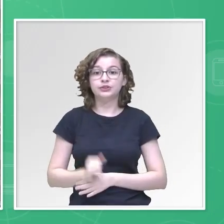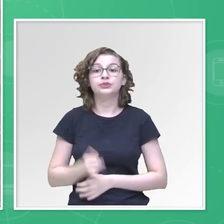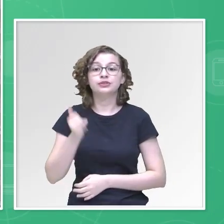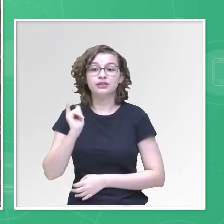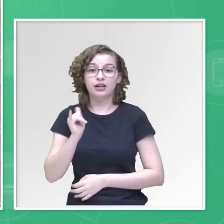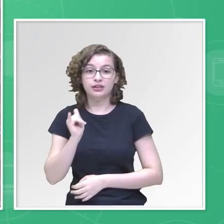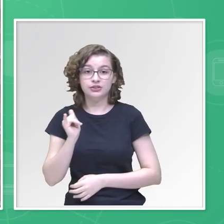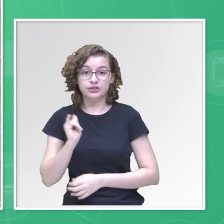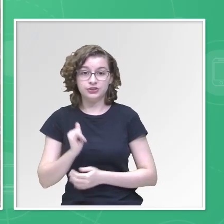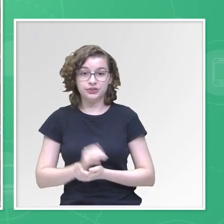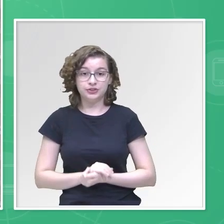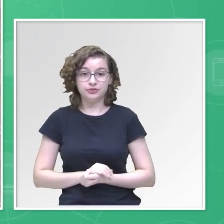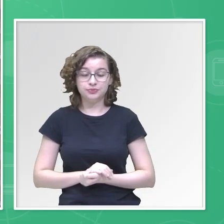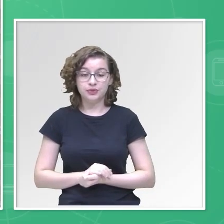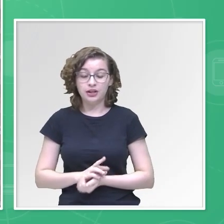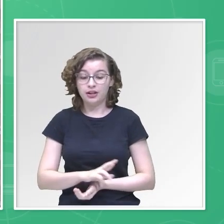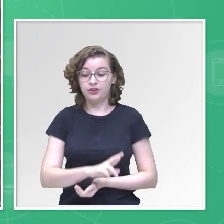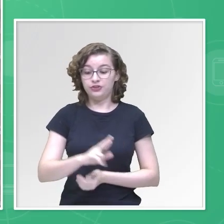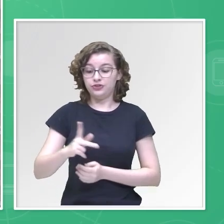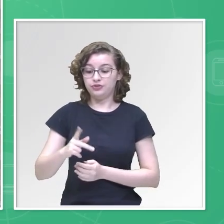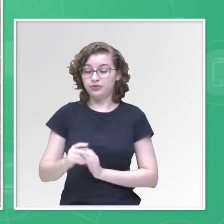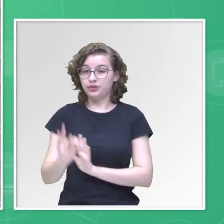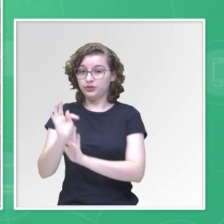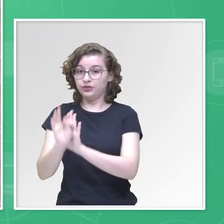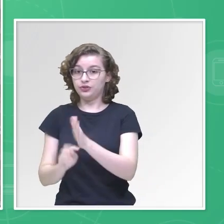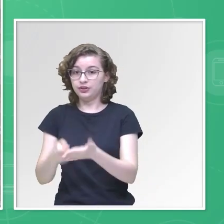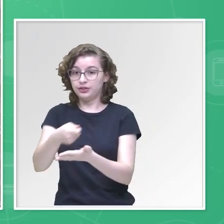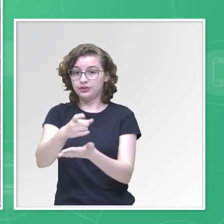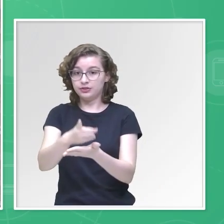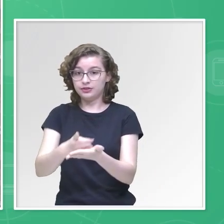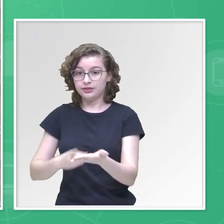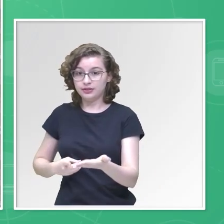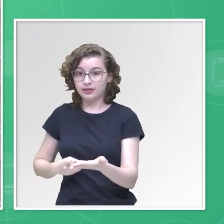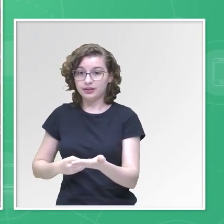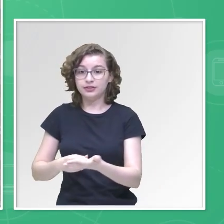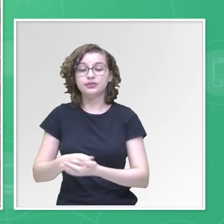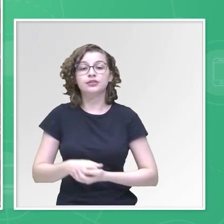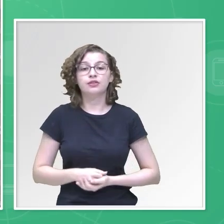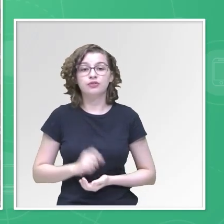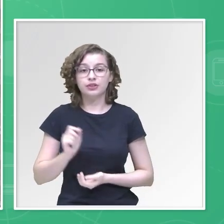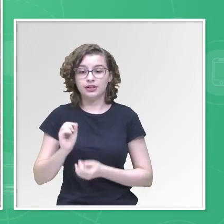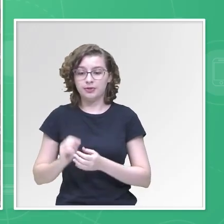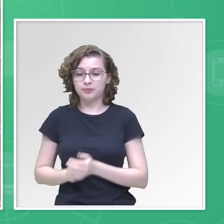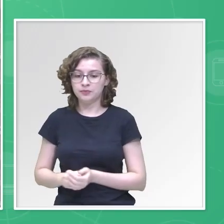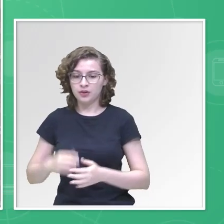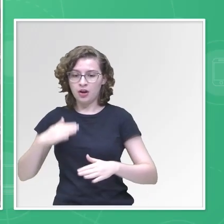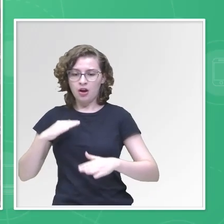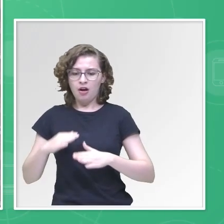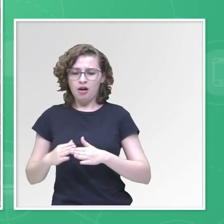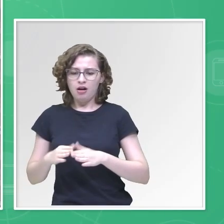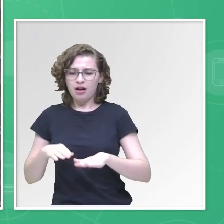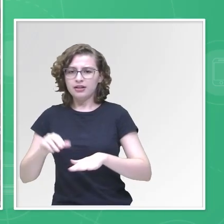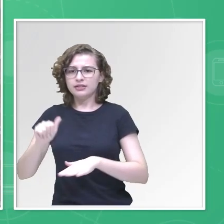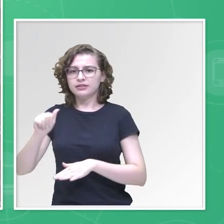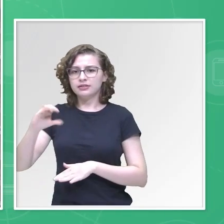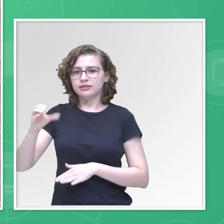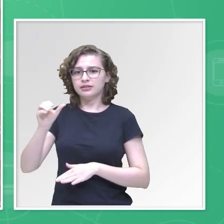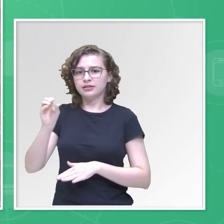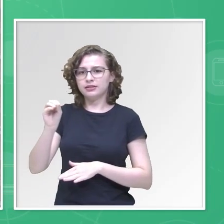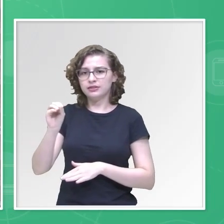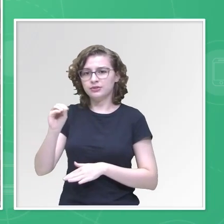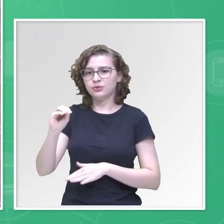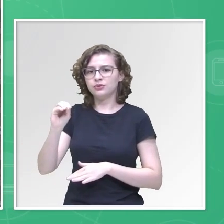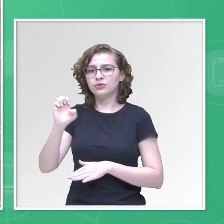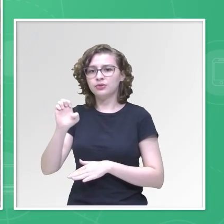contrário do texto dissertativo no qual as ações vão se desenvolver simultaneamente